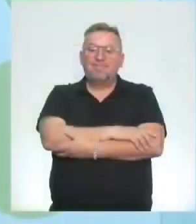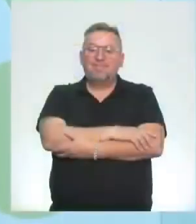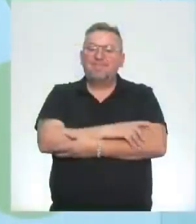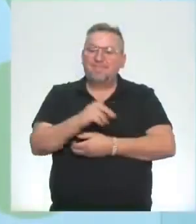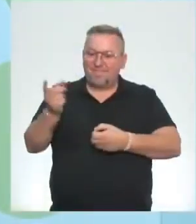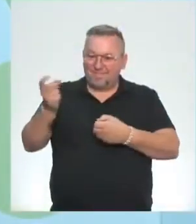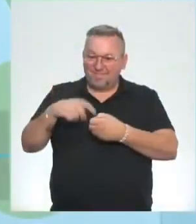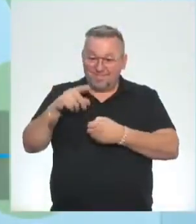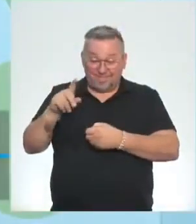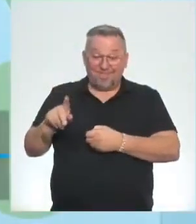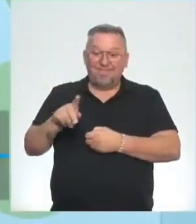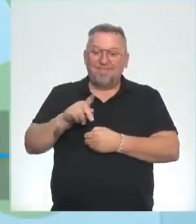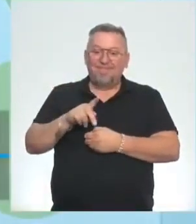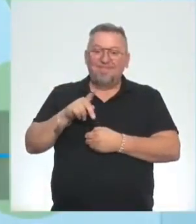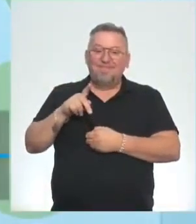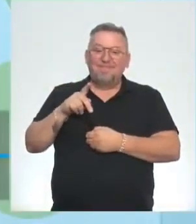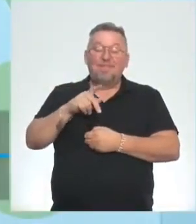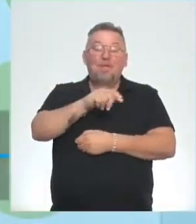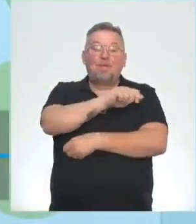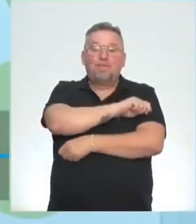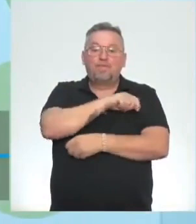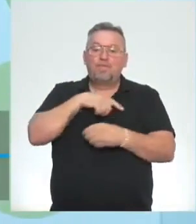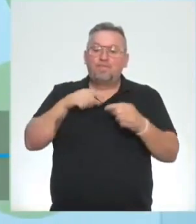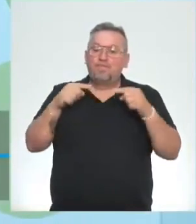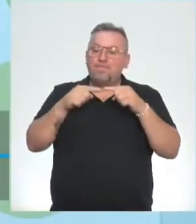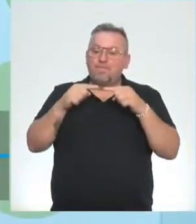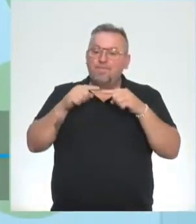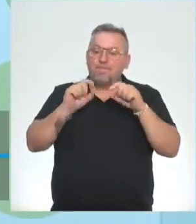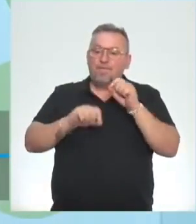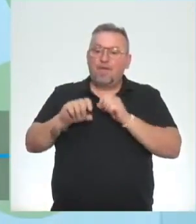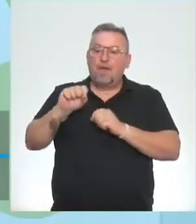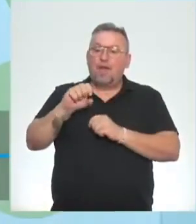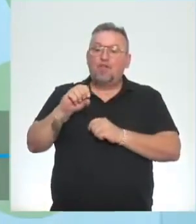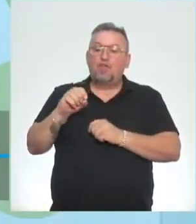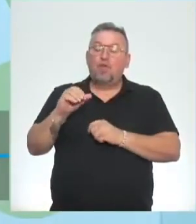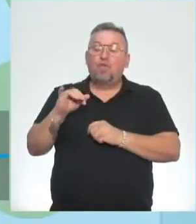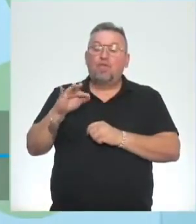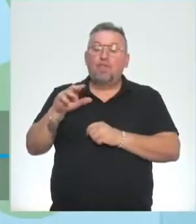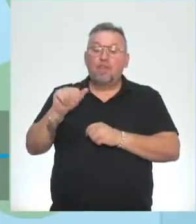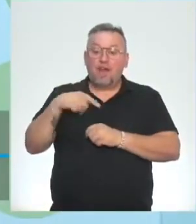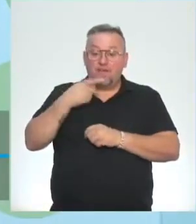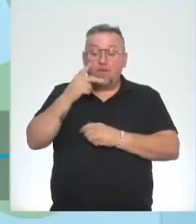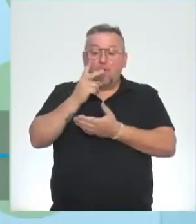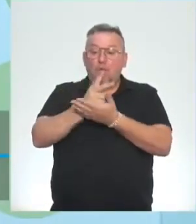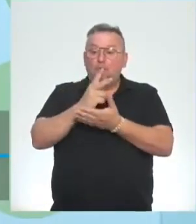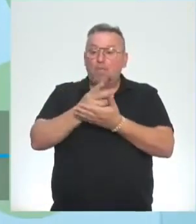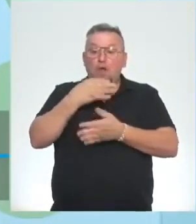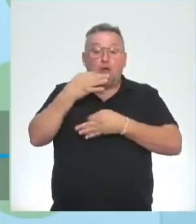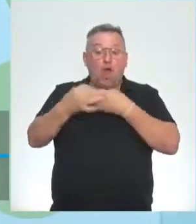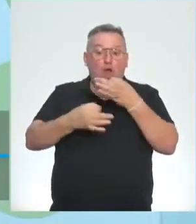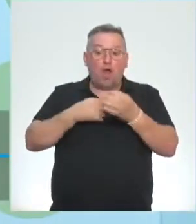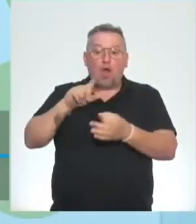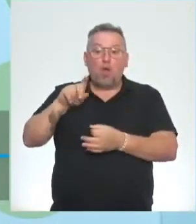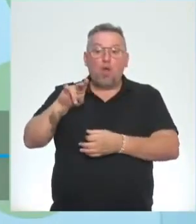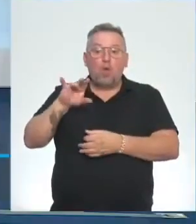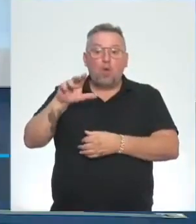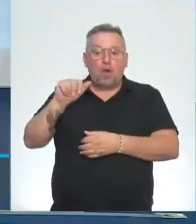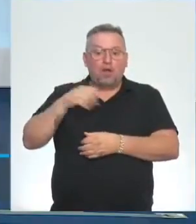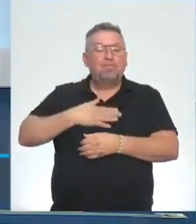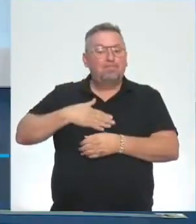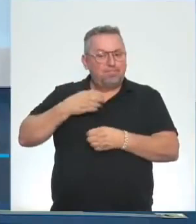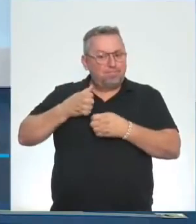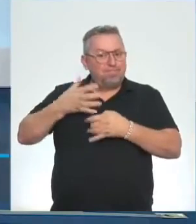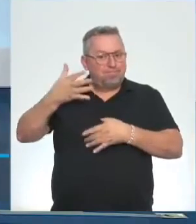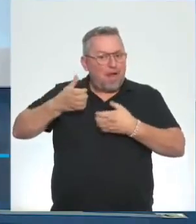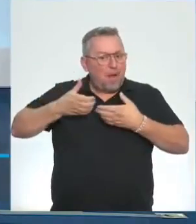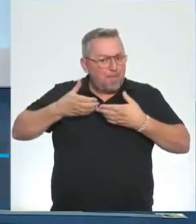Voltamos aqui para... os alunos estão concordando. Aqui a Sofia está dizendo que tem a mesma opinião do Lucas. Gostaria que o chat fosse aberto, hein,